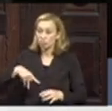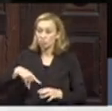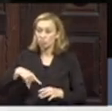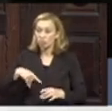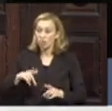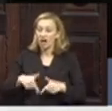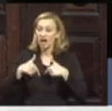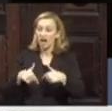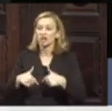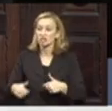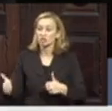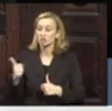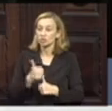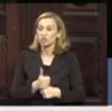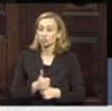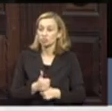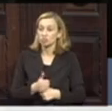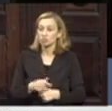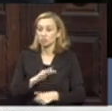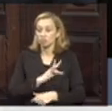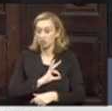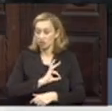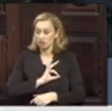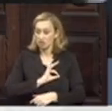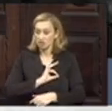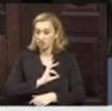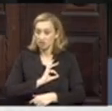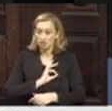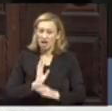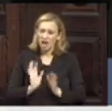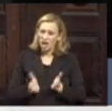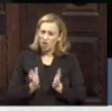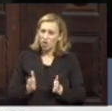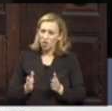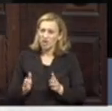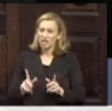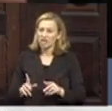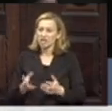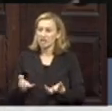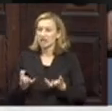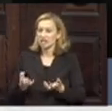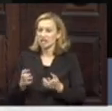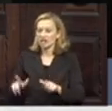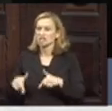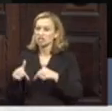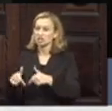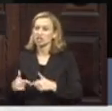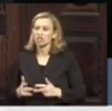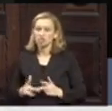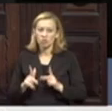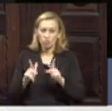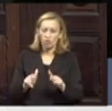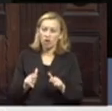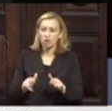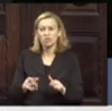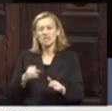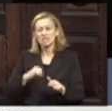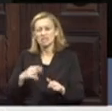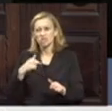que precisa ficar bem claro no nosso sistema, no que diz respeito à nossa República. Porque invasão